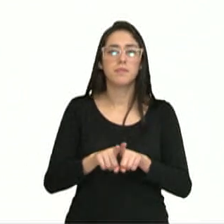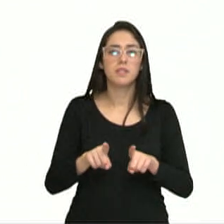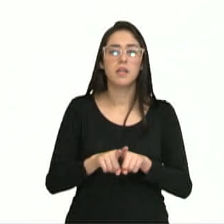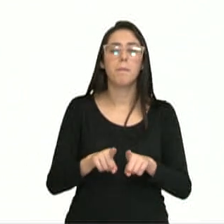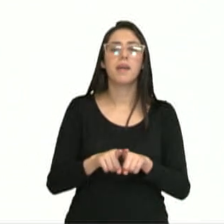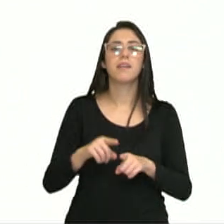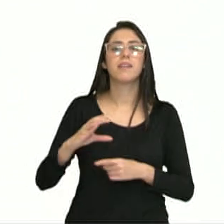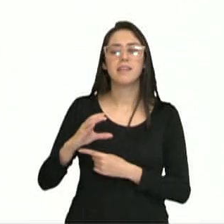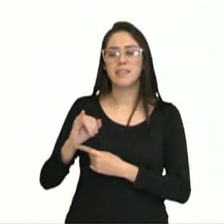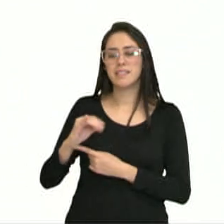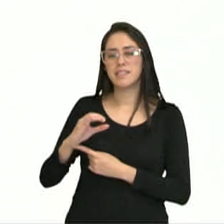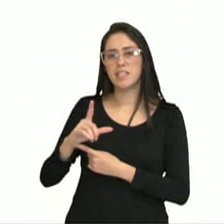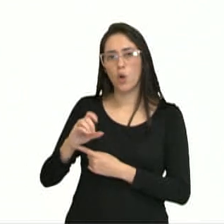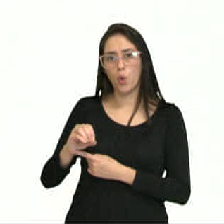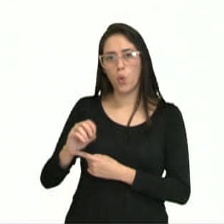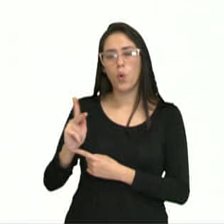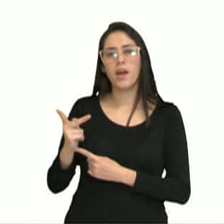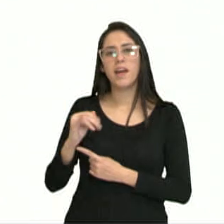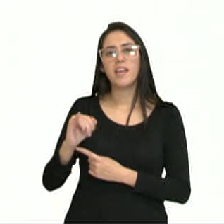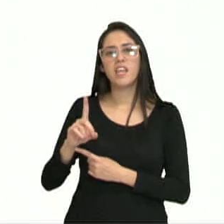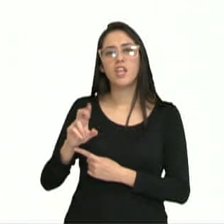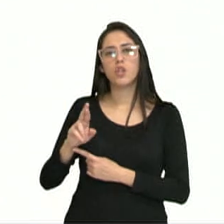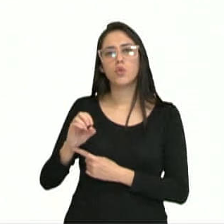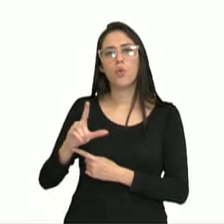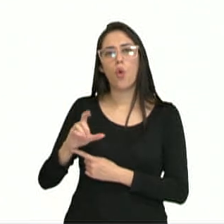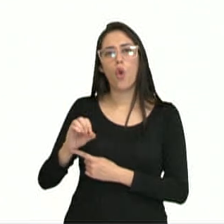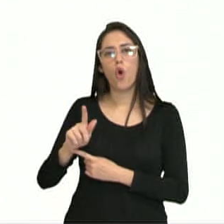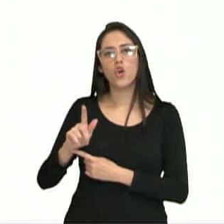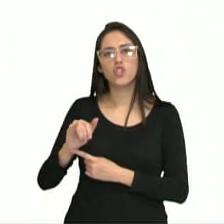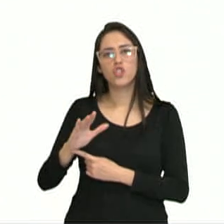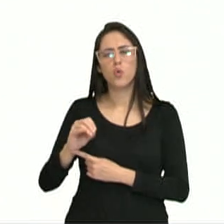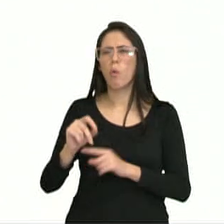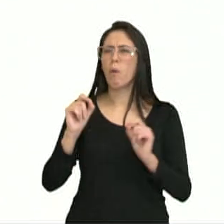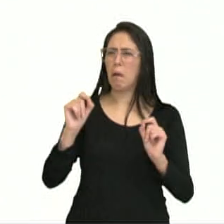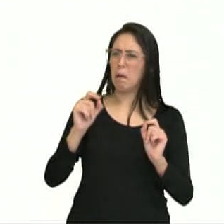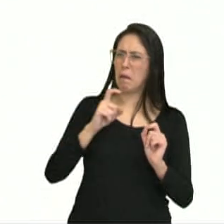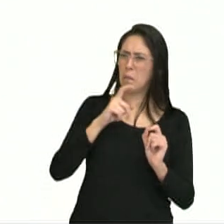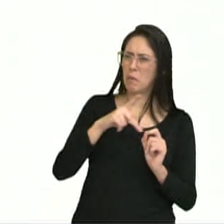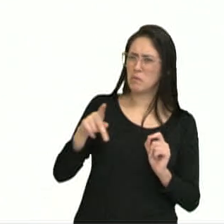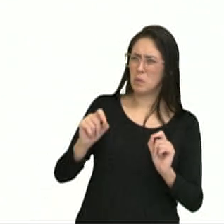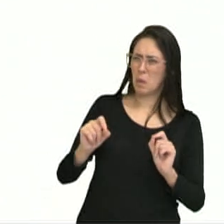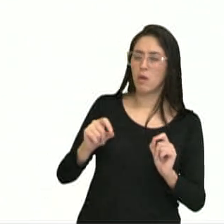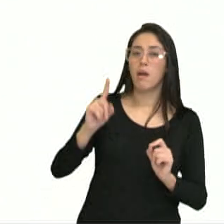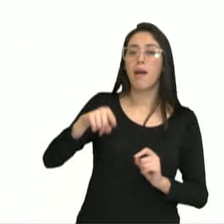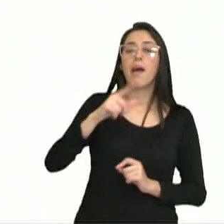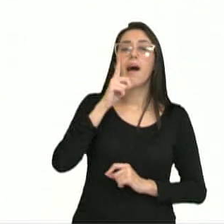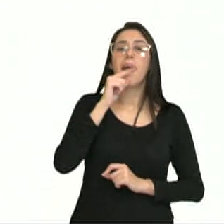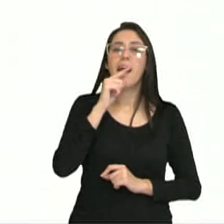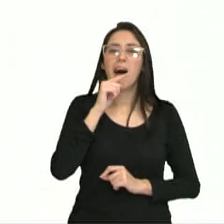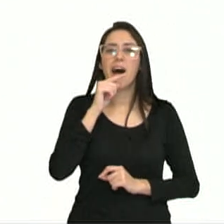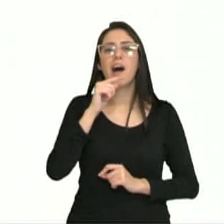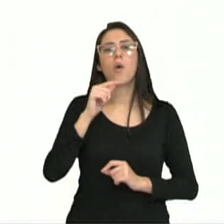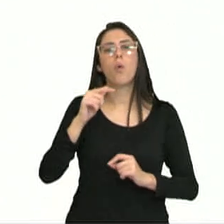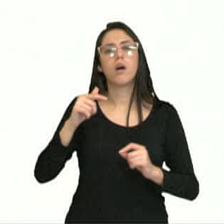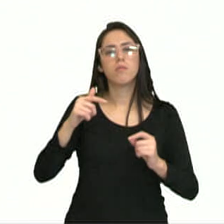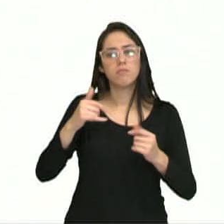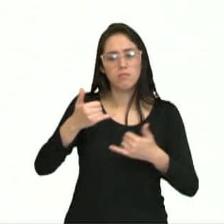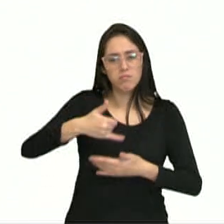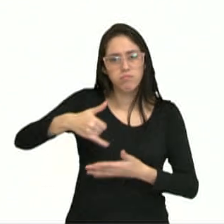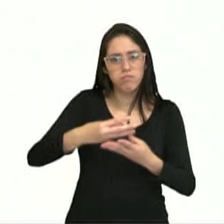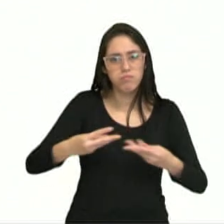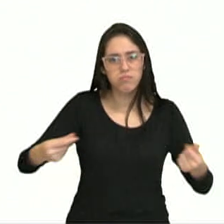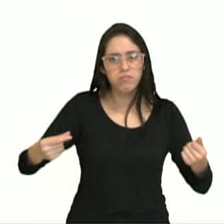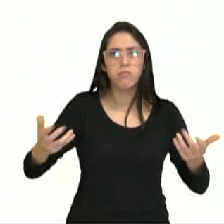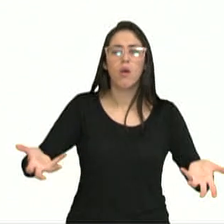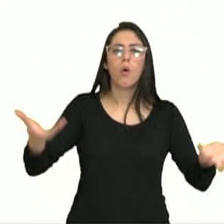Que isso, professora? Ciclo hidrológico? Ciclo da água, precipita, evapora, condensa,